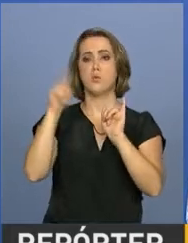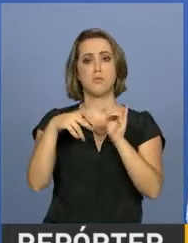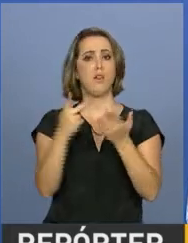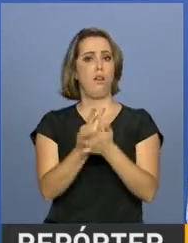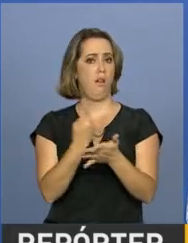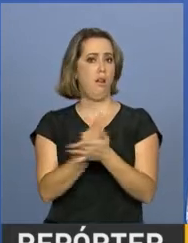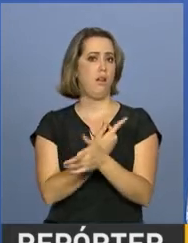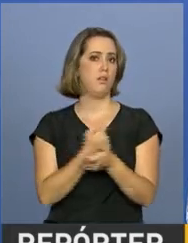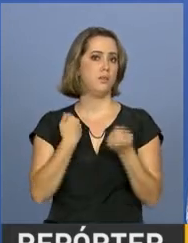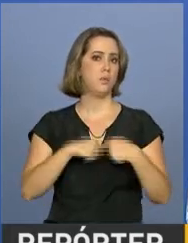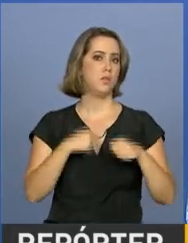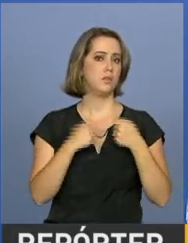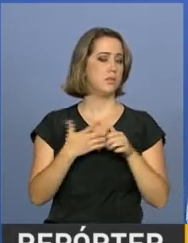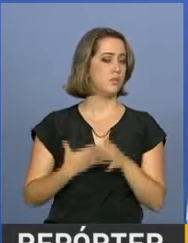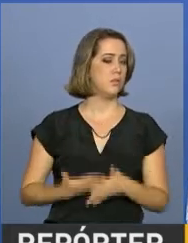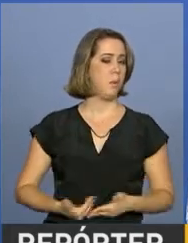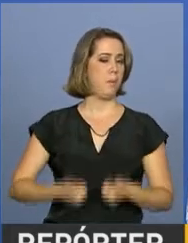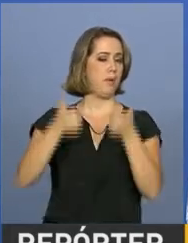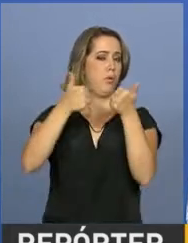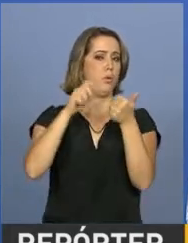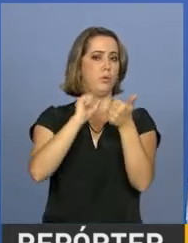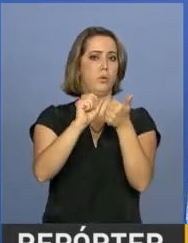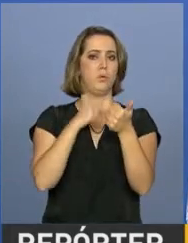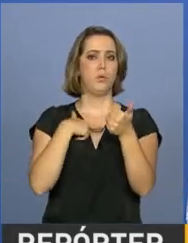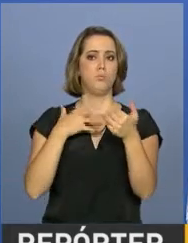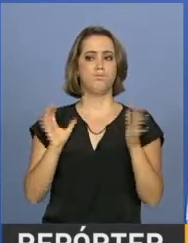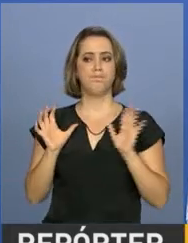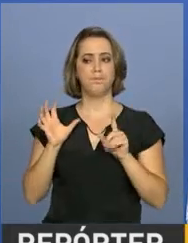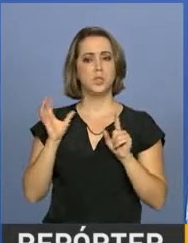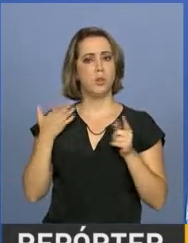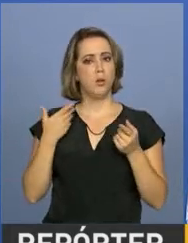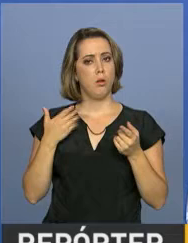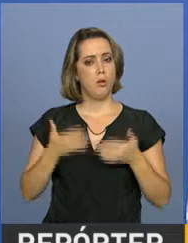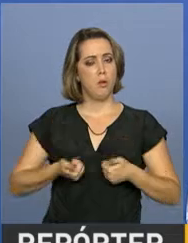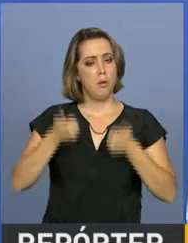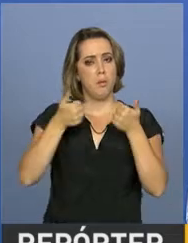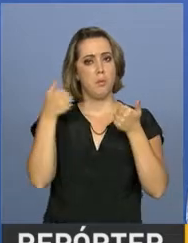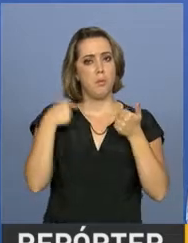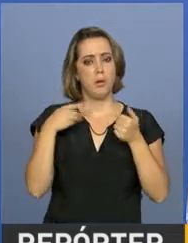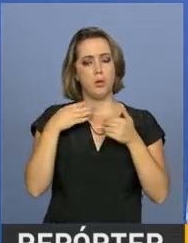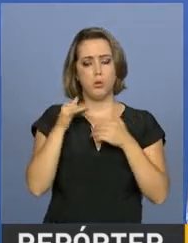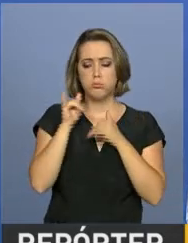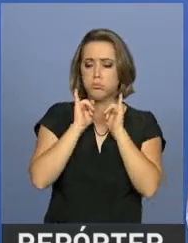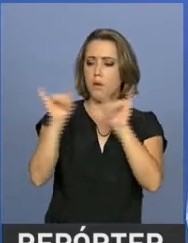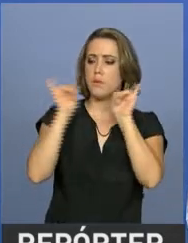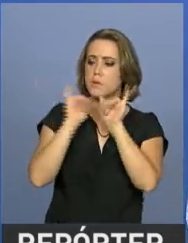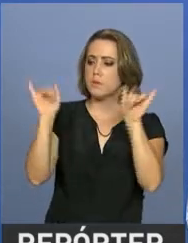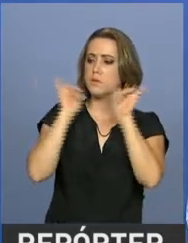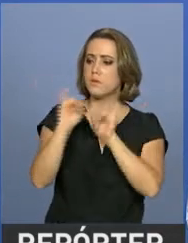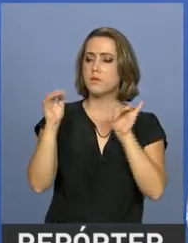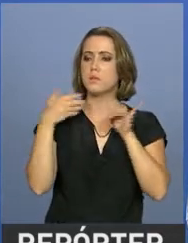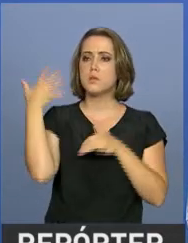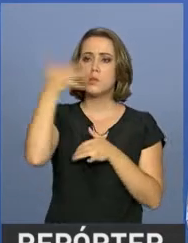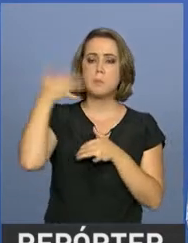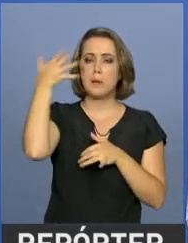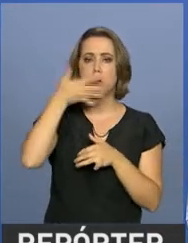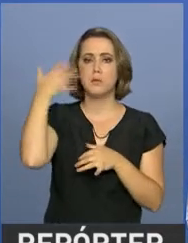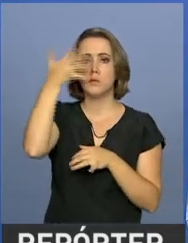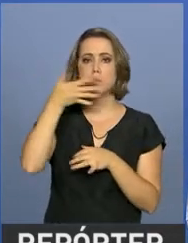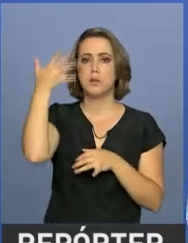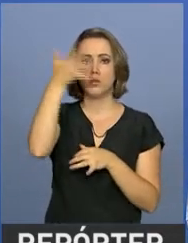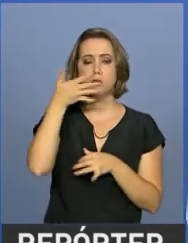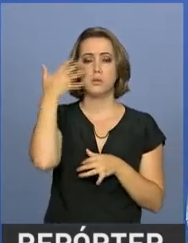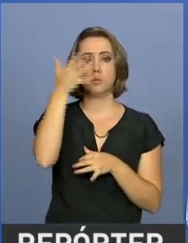governo vai apoiar mais ainda vai dar mais intensidade mais freqüência na comunicação com relação à reforma